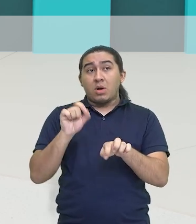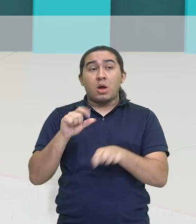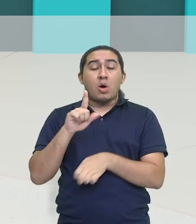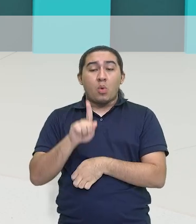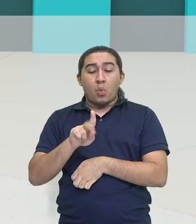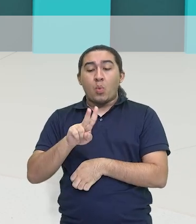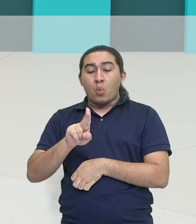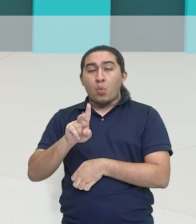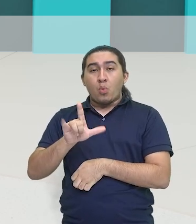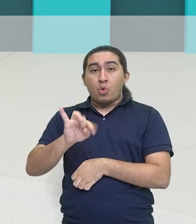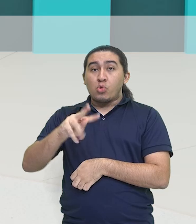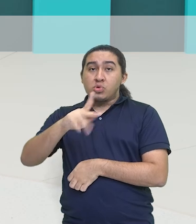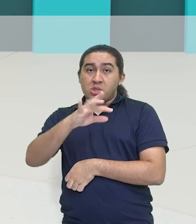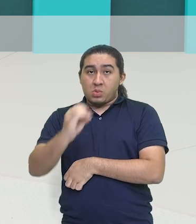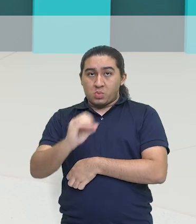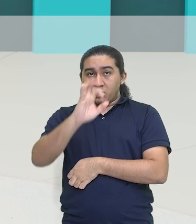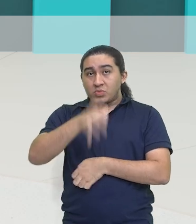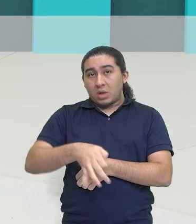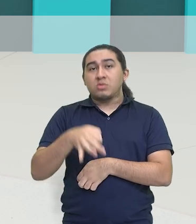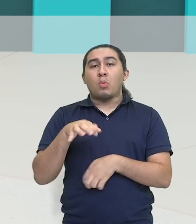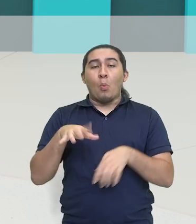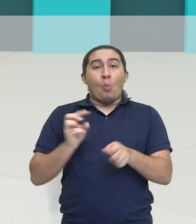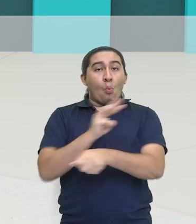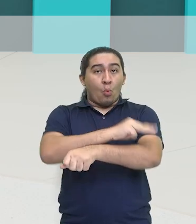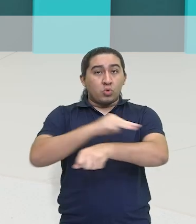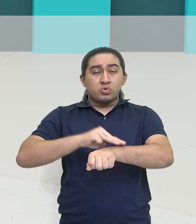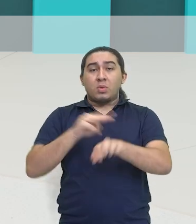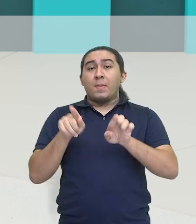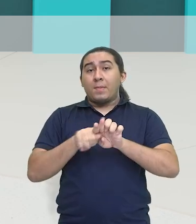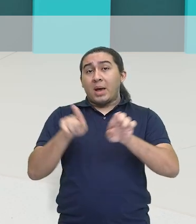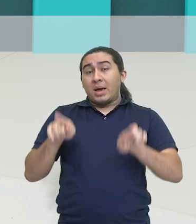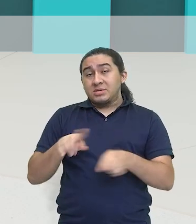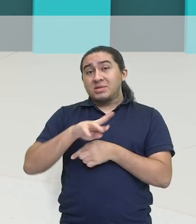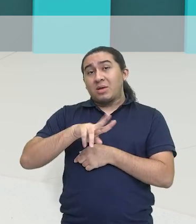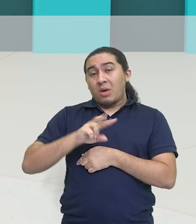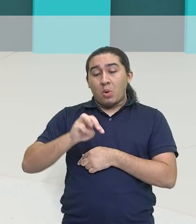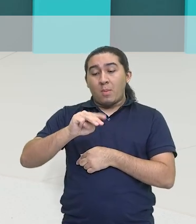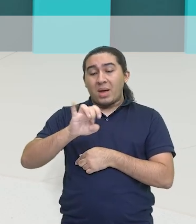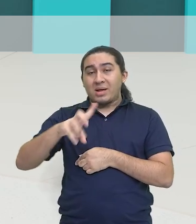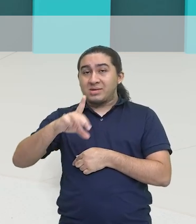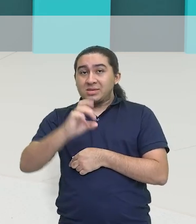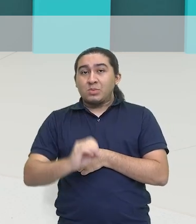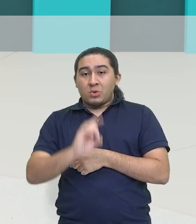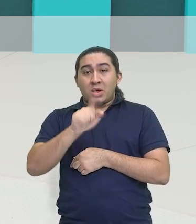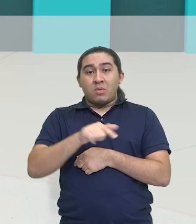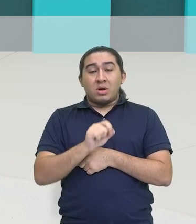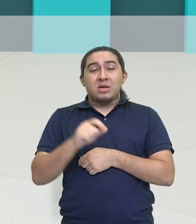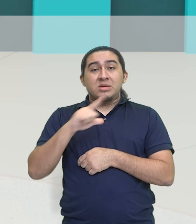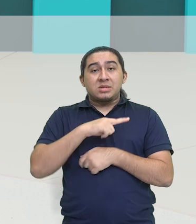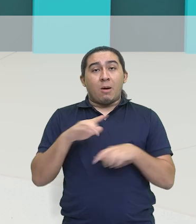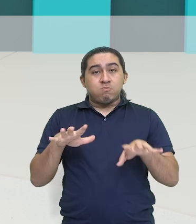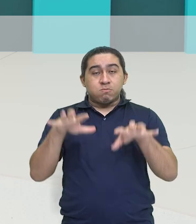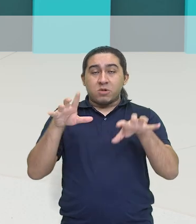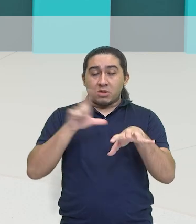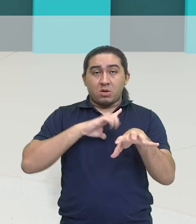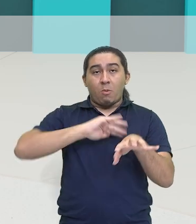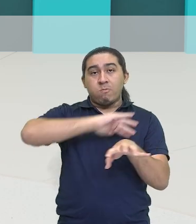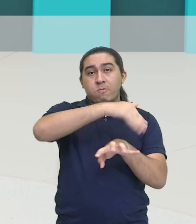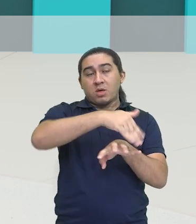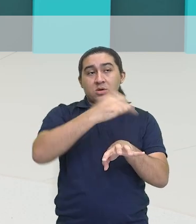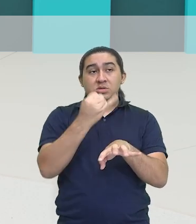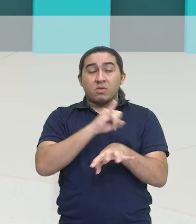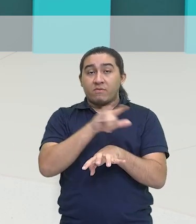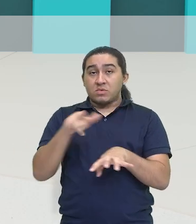o glúteo médio e o glúteo mínimo. Mas, olha, não vai estar trabalhando o glúteo máximo, que é a parte mais volumosa. Então, se